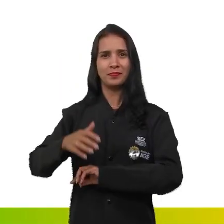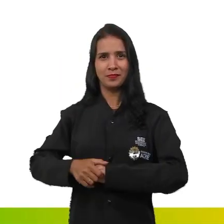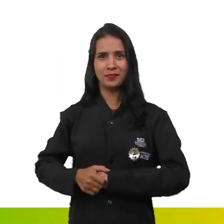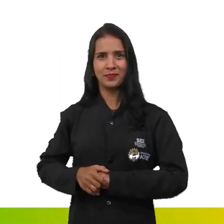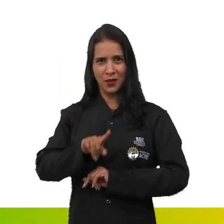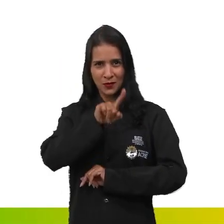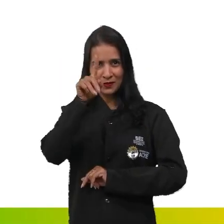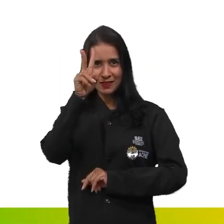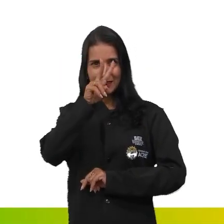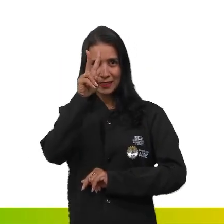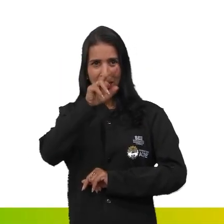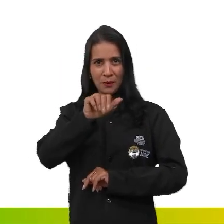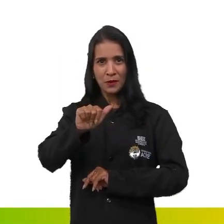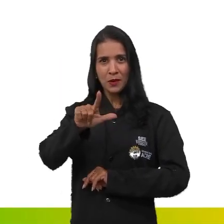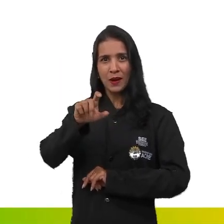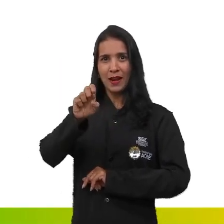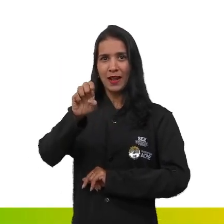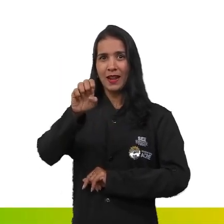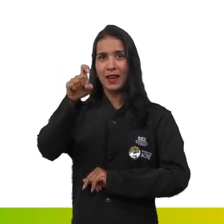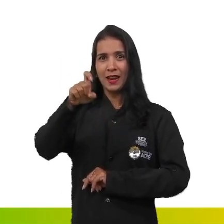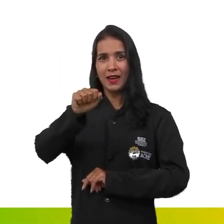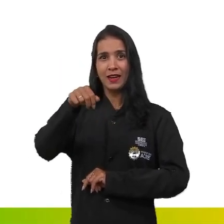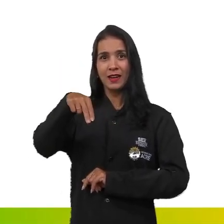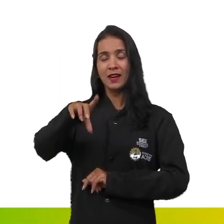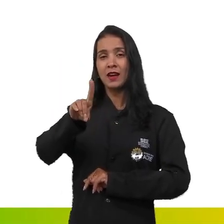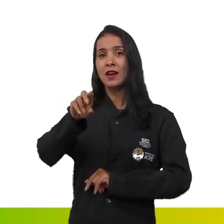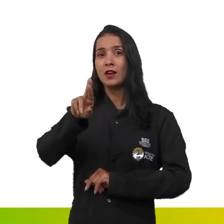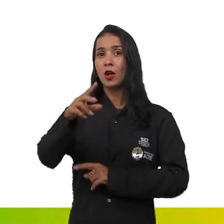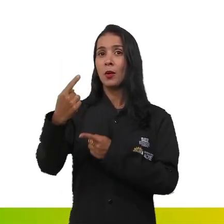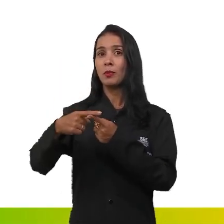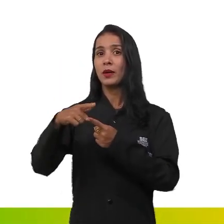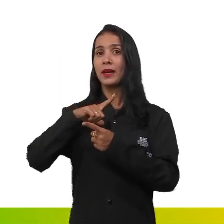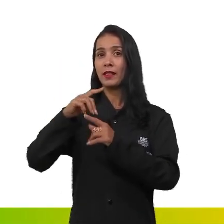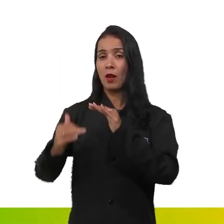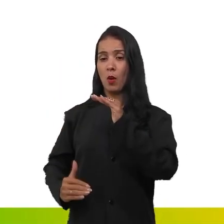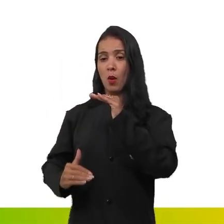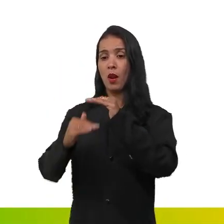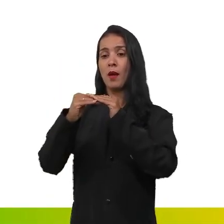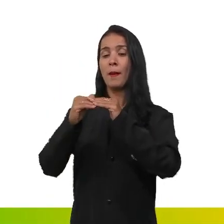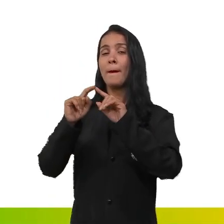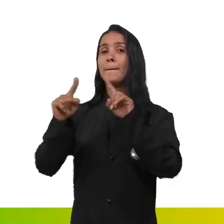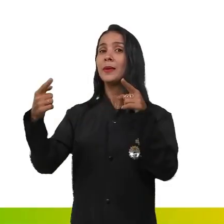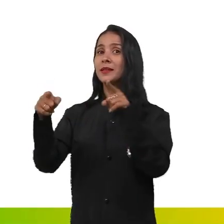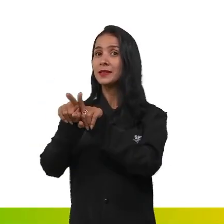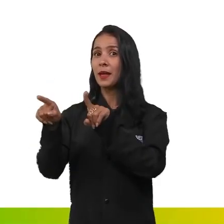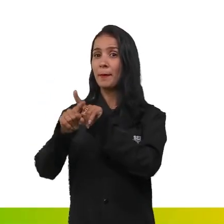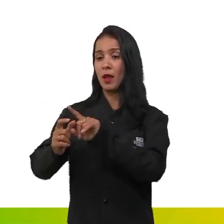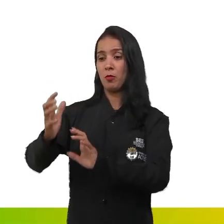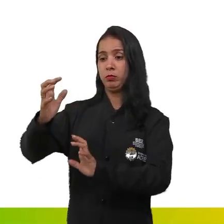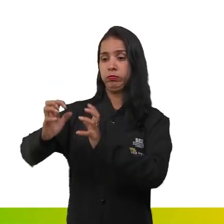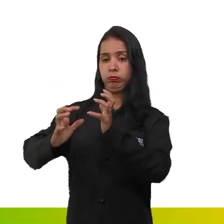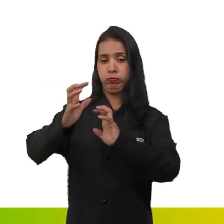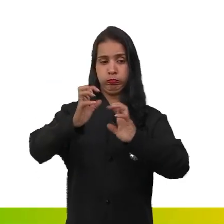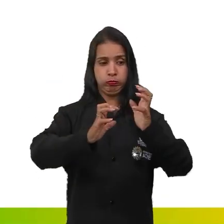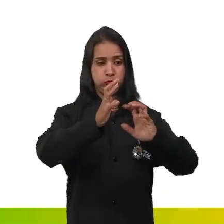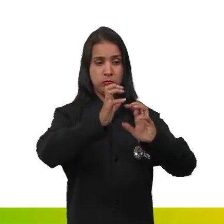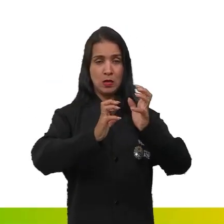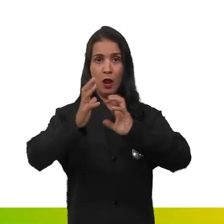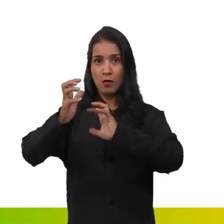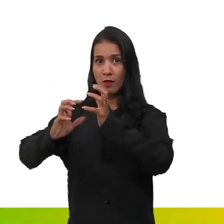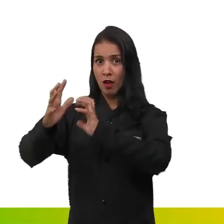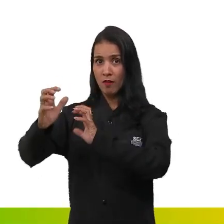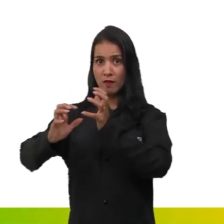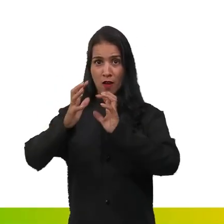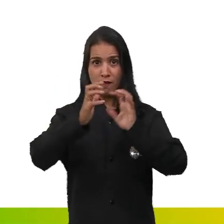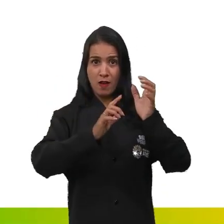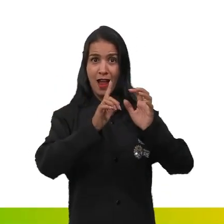no período clássico tem o apogeu cultural da Grécia, mas também tem as grandes guerras que vão lançar